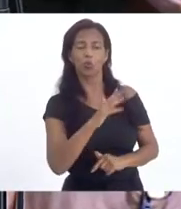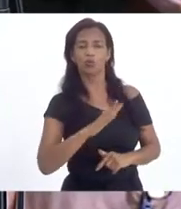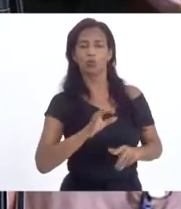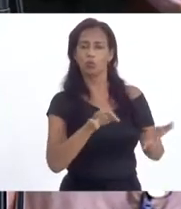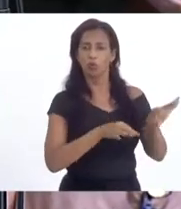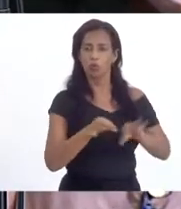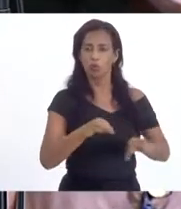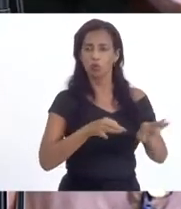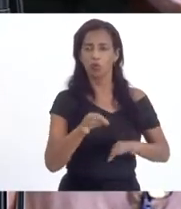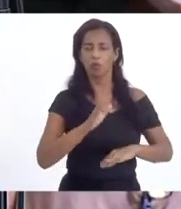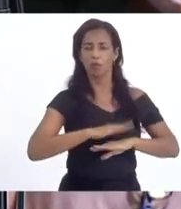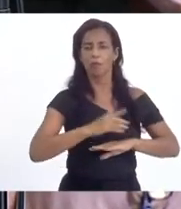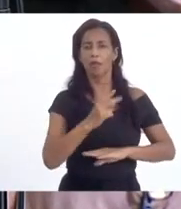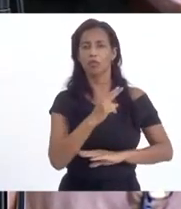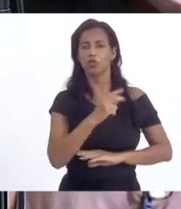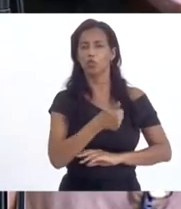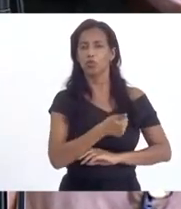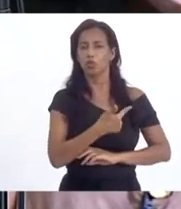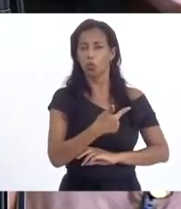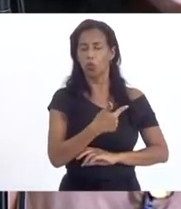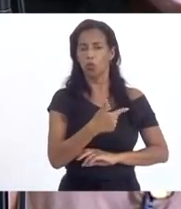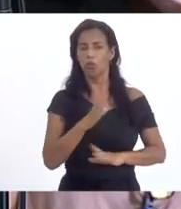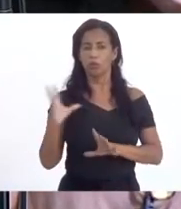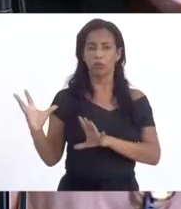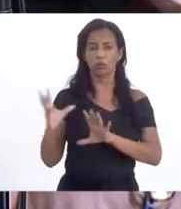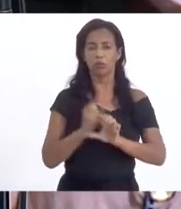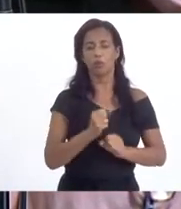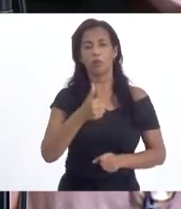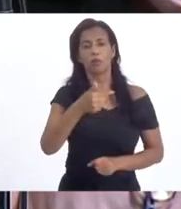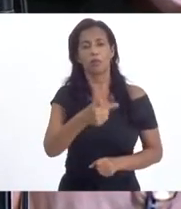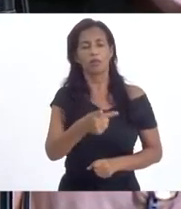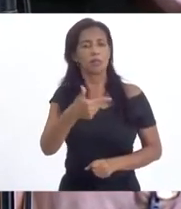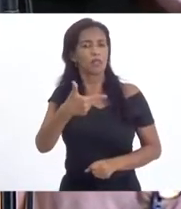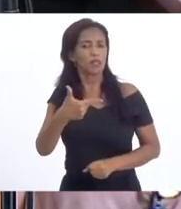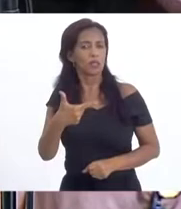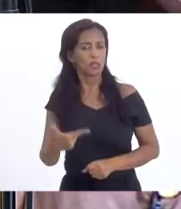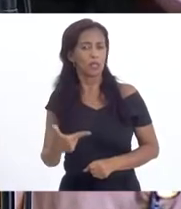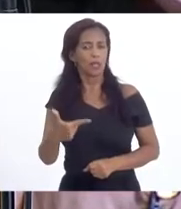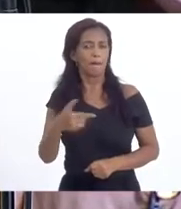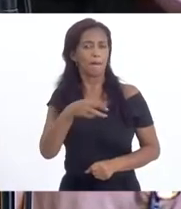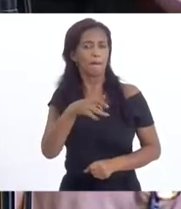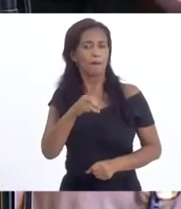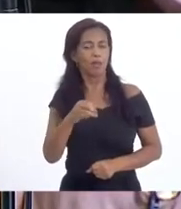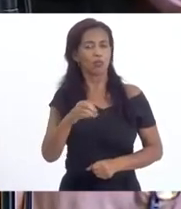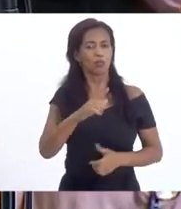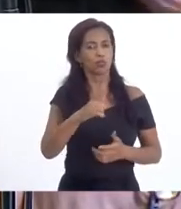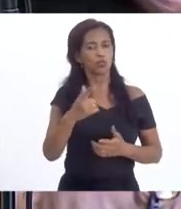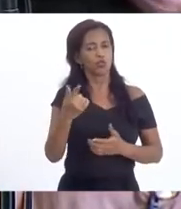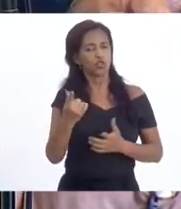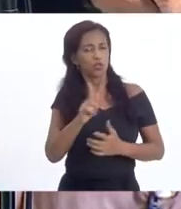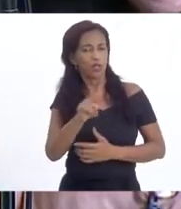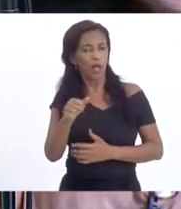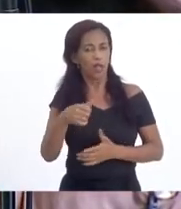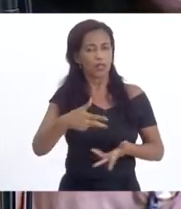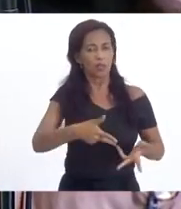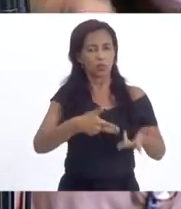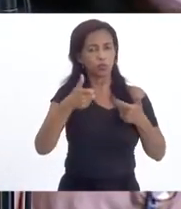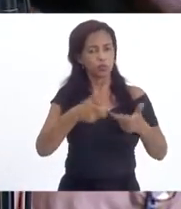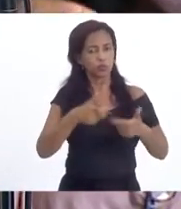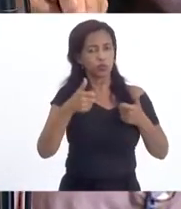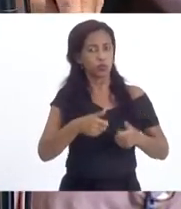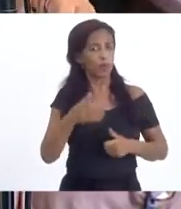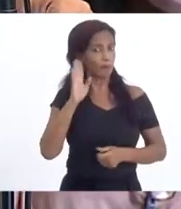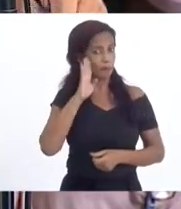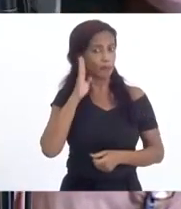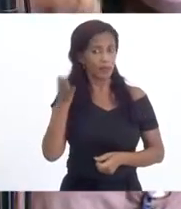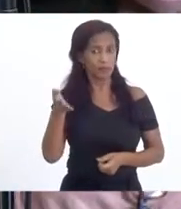projeto de mais 12, então, somando mais 72 metros cúbicos de gás sendo processado, que é um dos